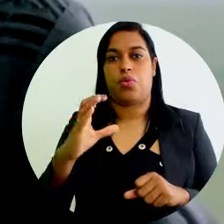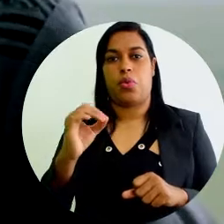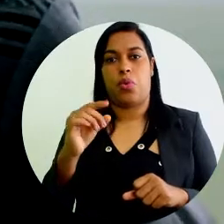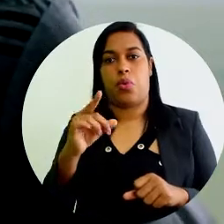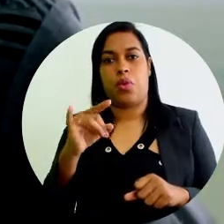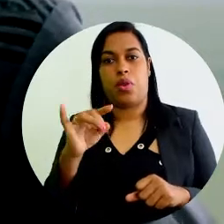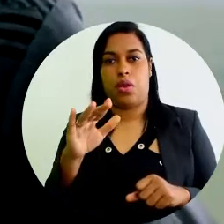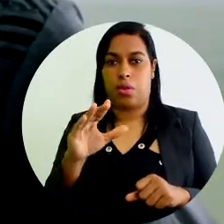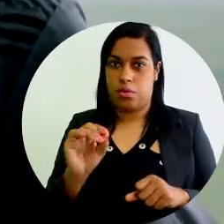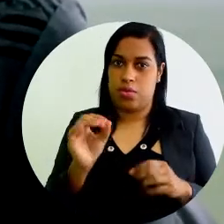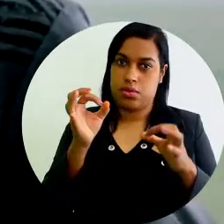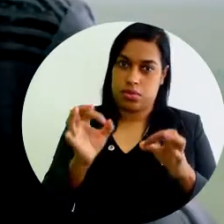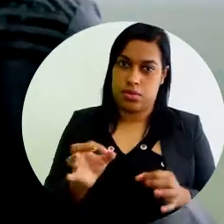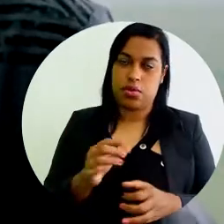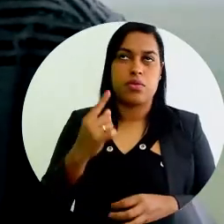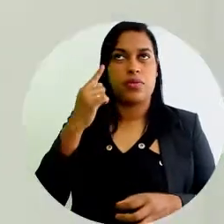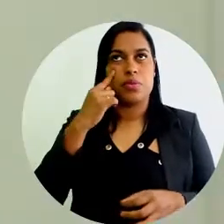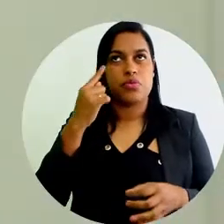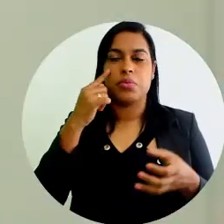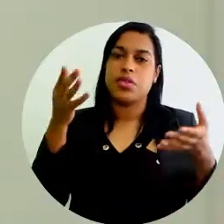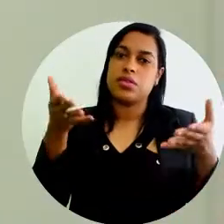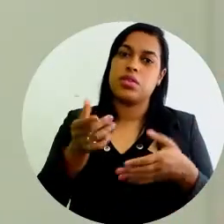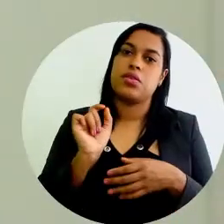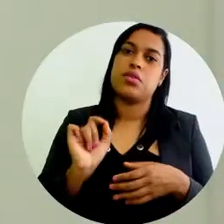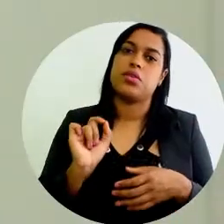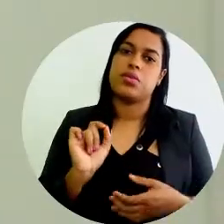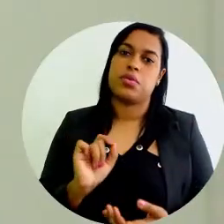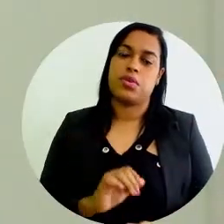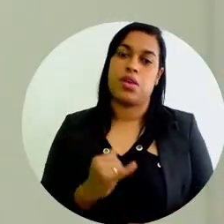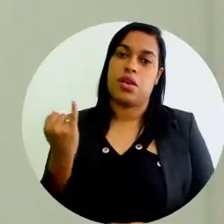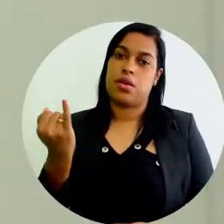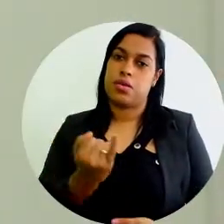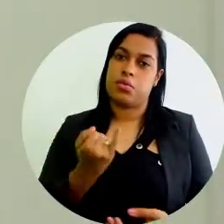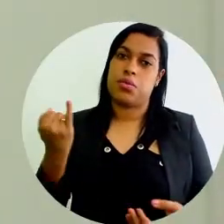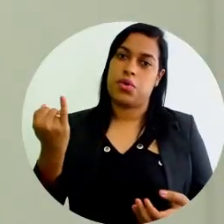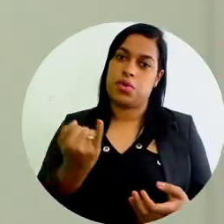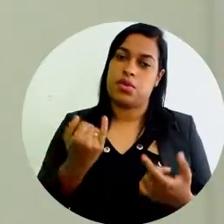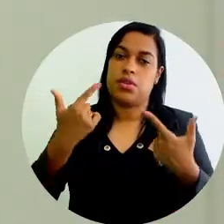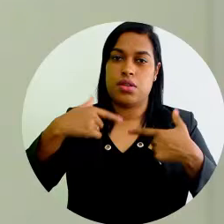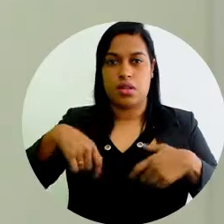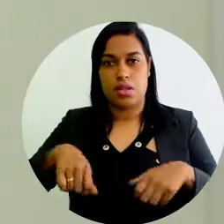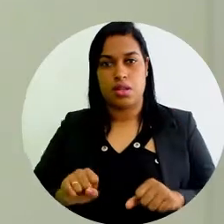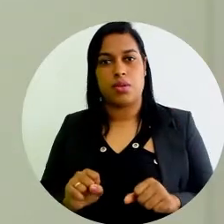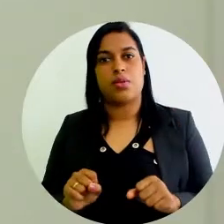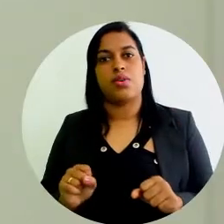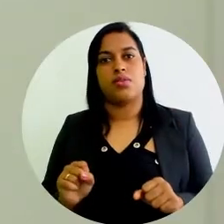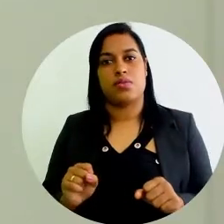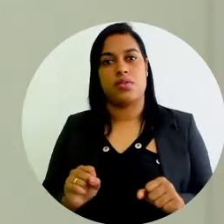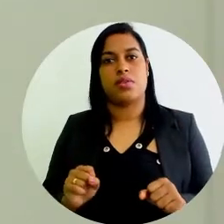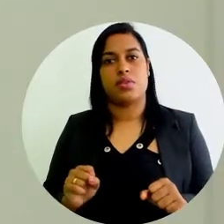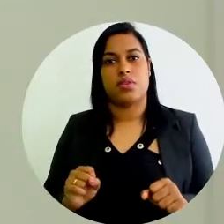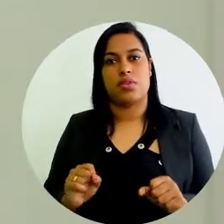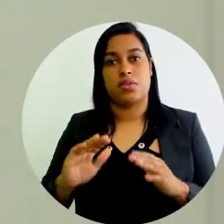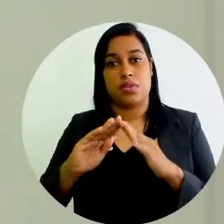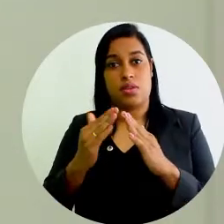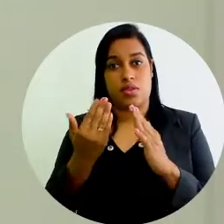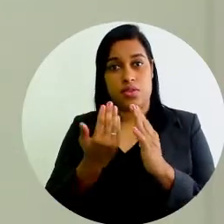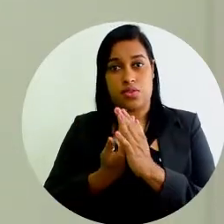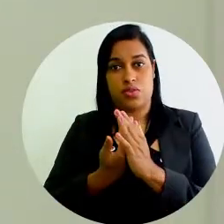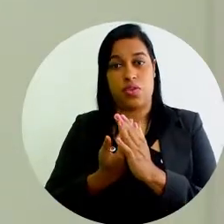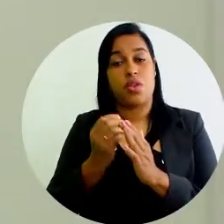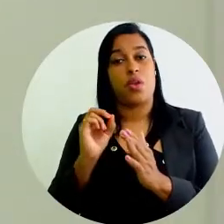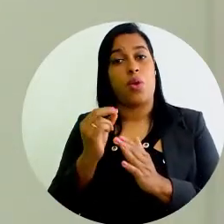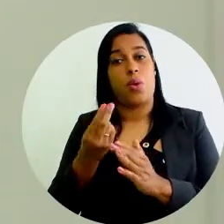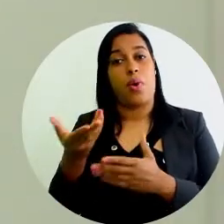partir de um outro código, tá certo? Vamos pensar agora a importância da linguagem dentro